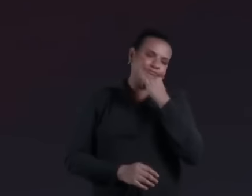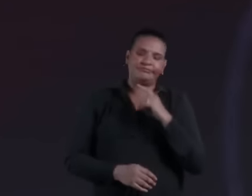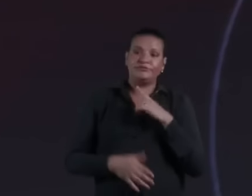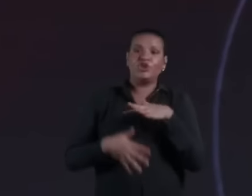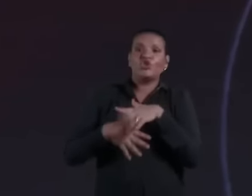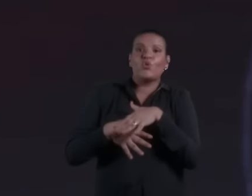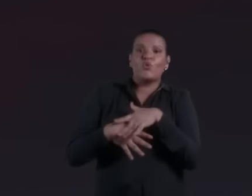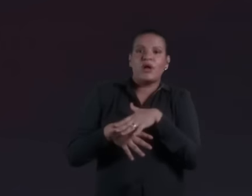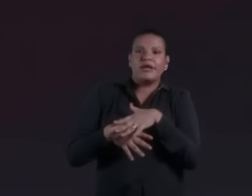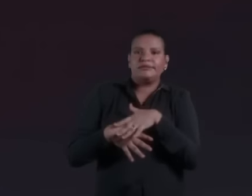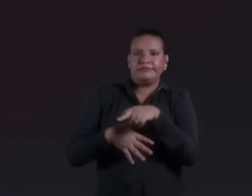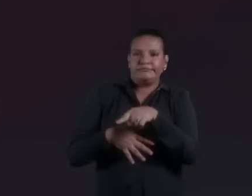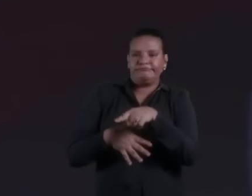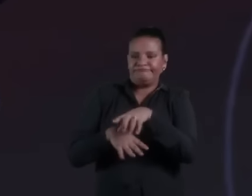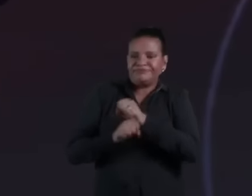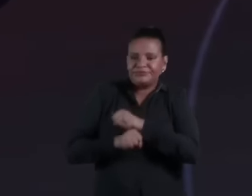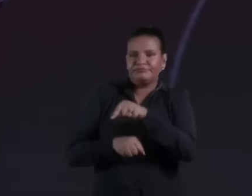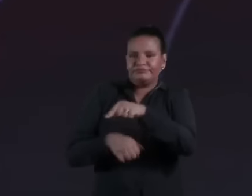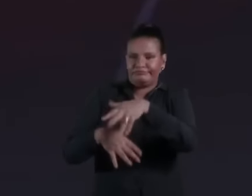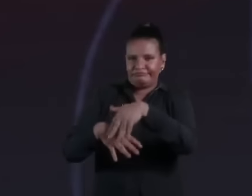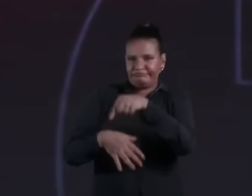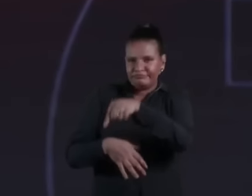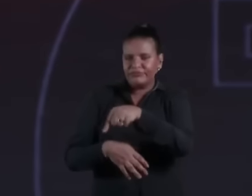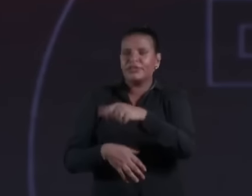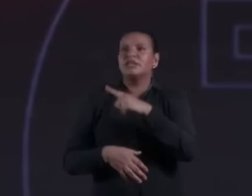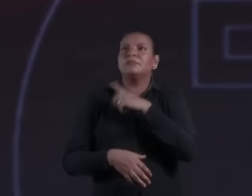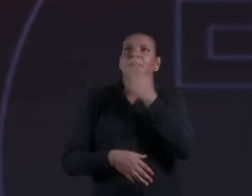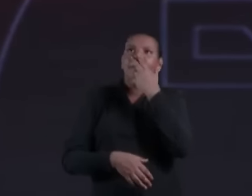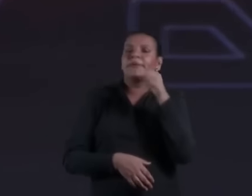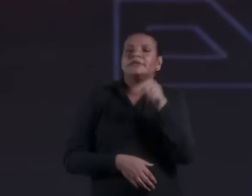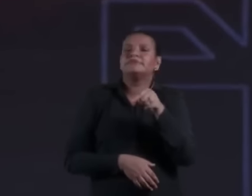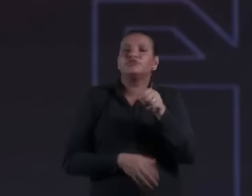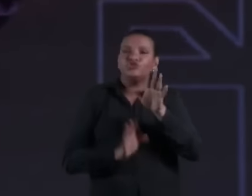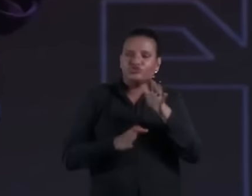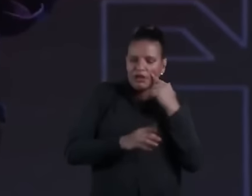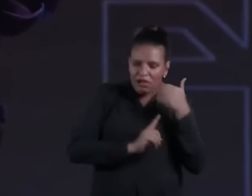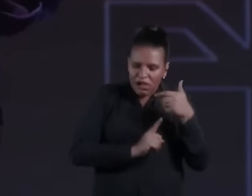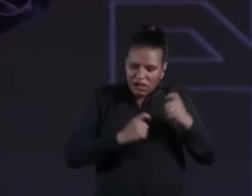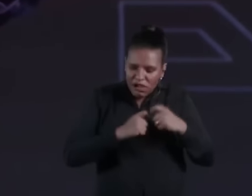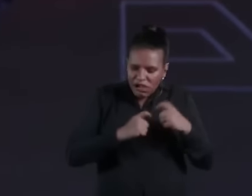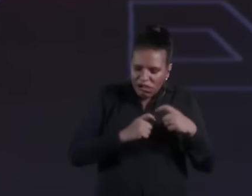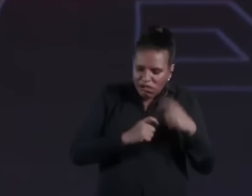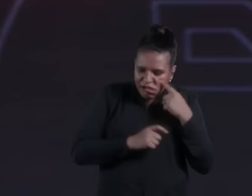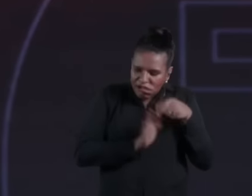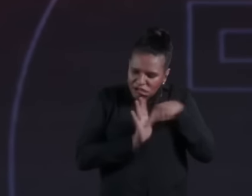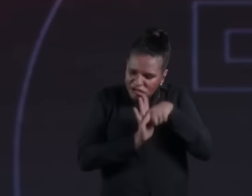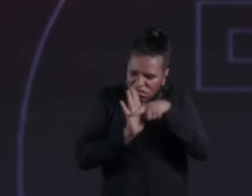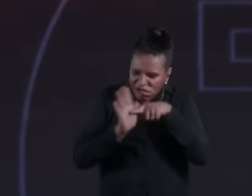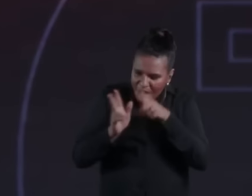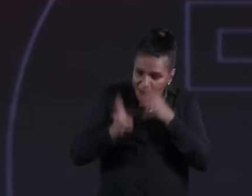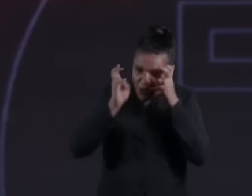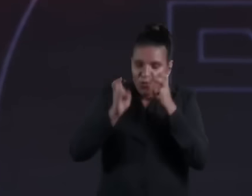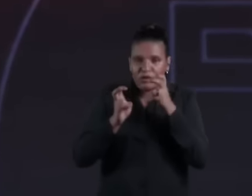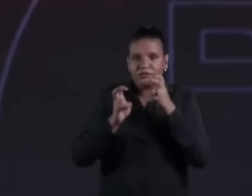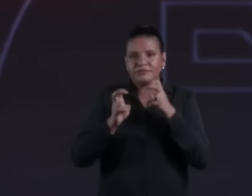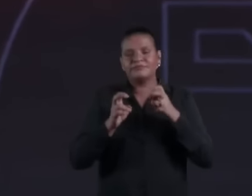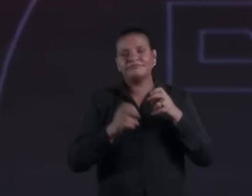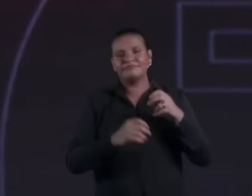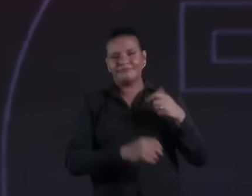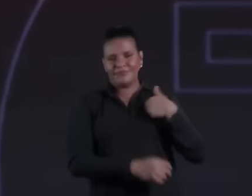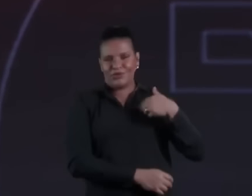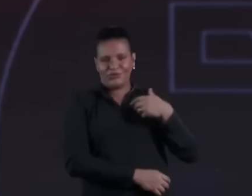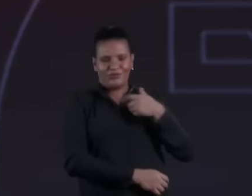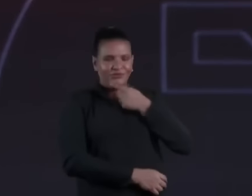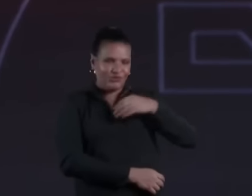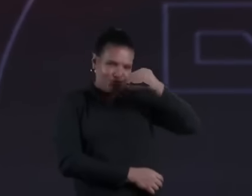aparência Eu tenho um sobrinho que mora nos Estados Unidos e ele está desenvolvendo um